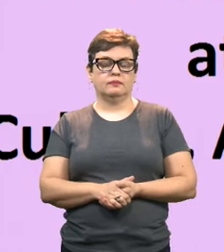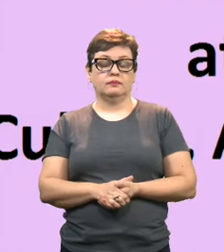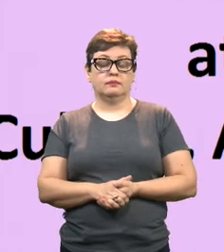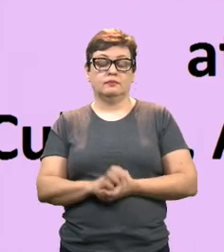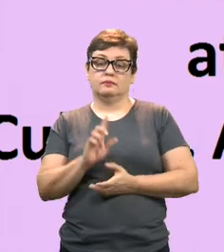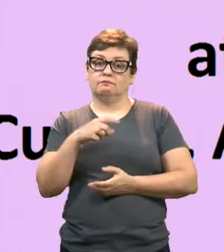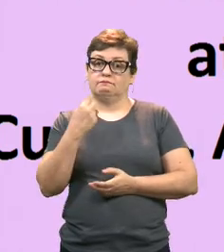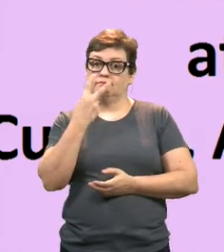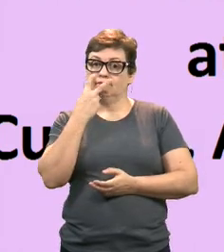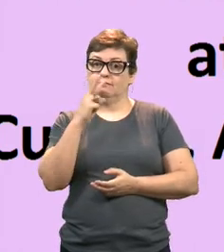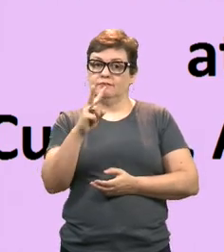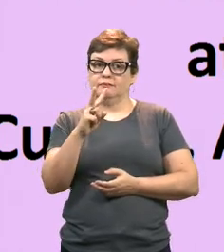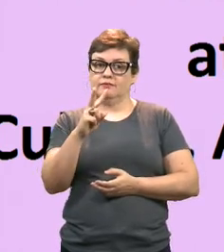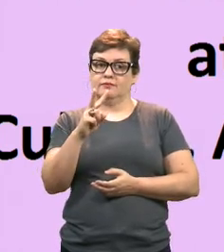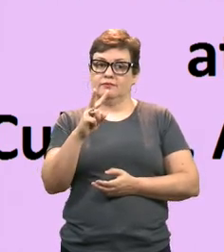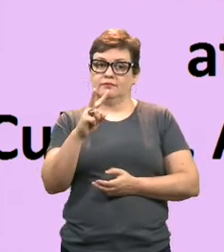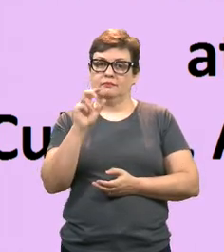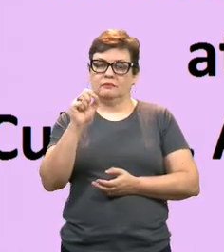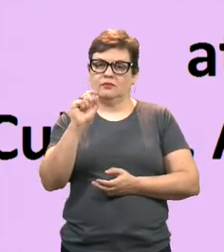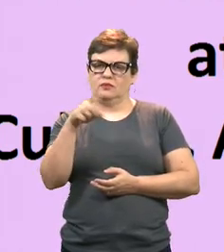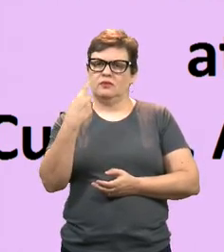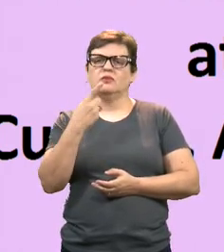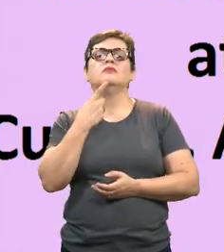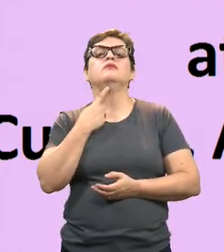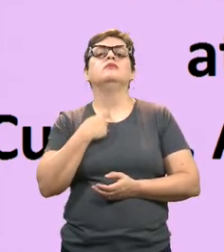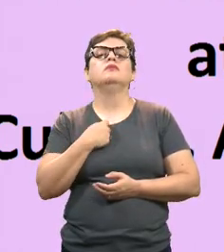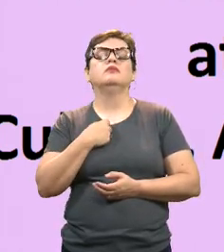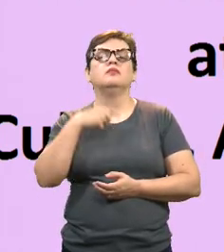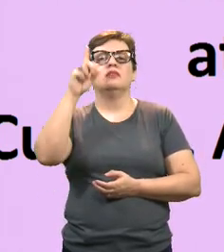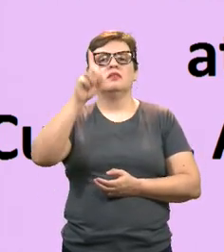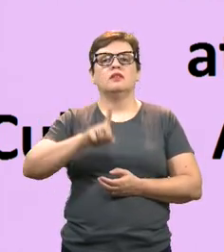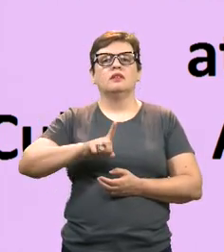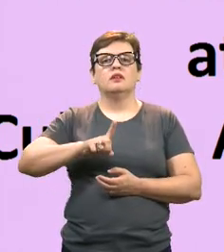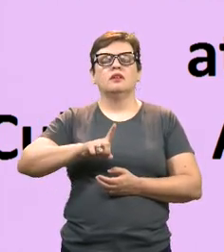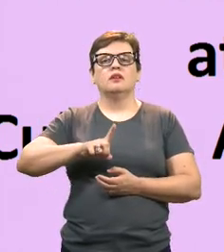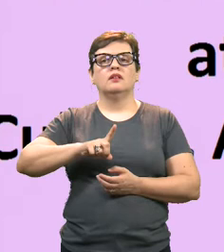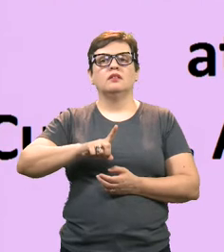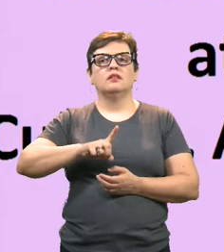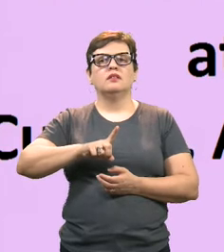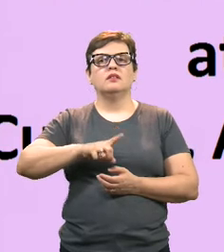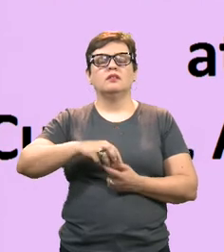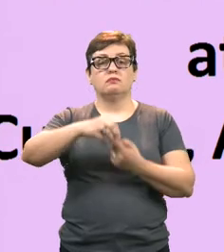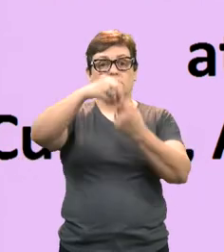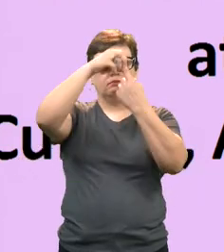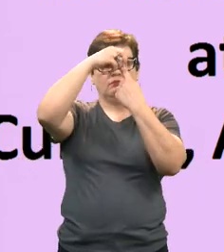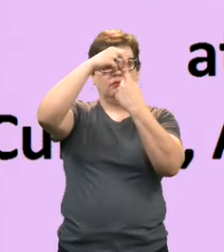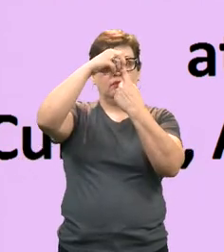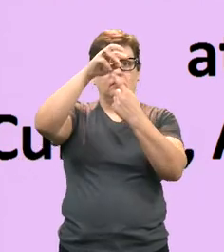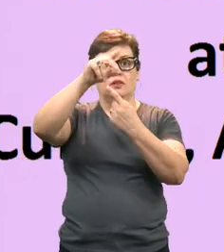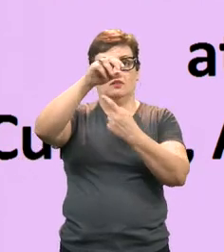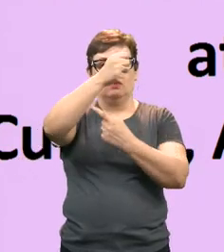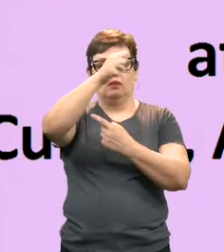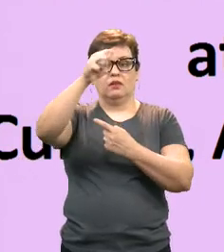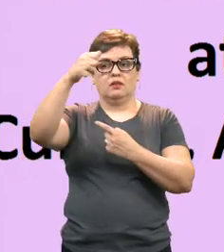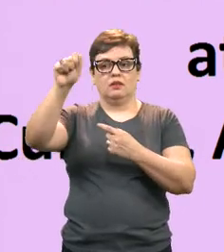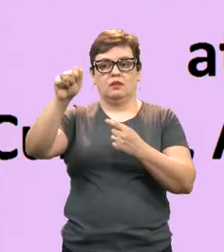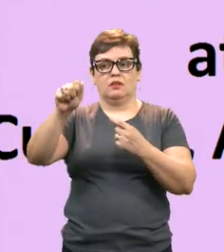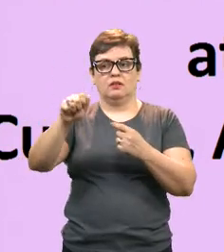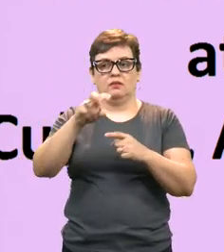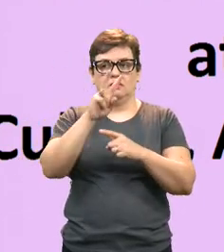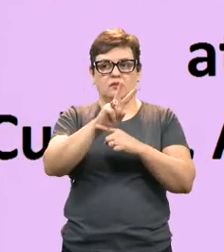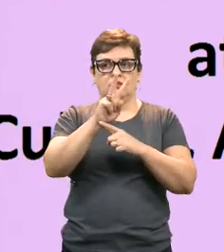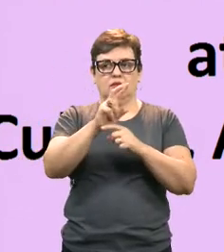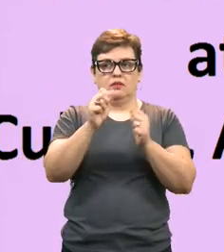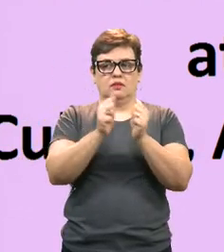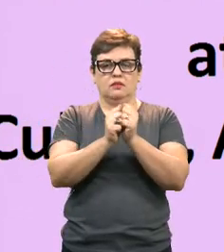E a nossa visão, que é o que nós desejamos, é ser referência como associação na terapia com a cannabis